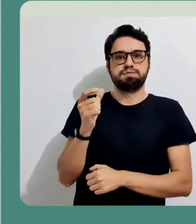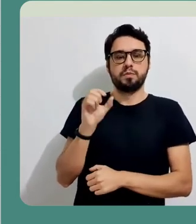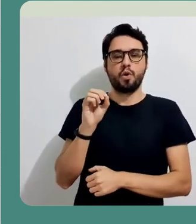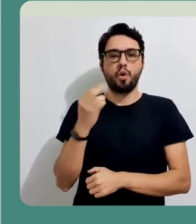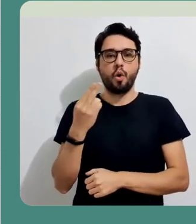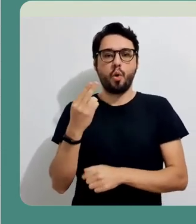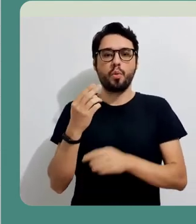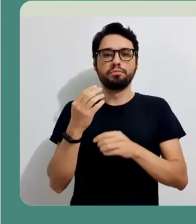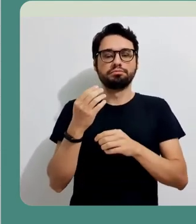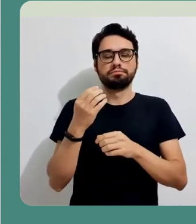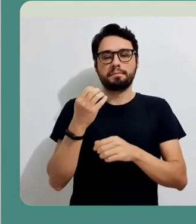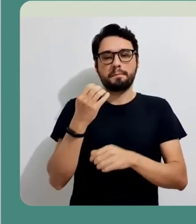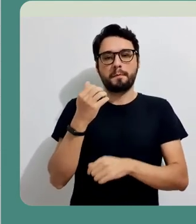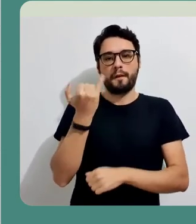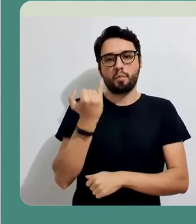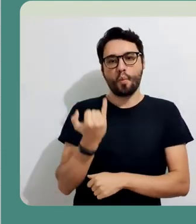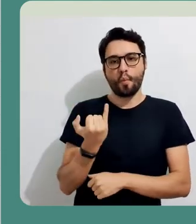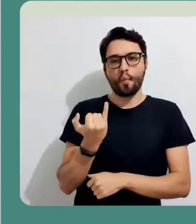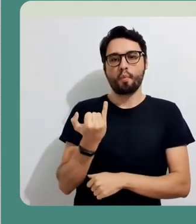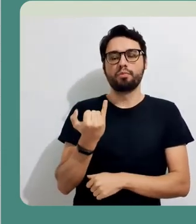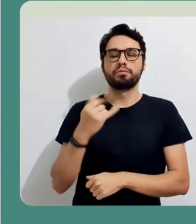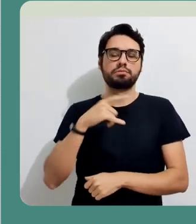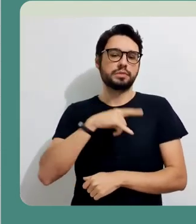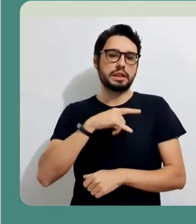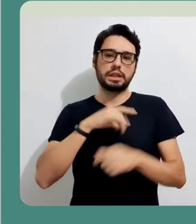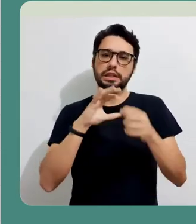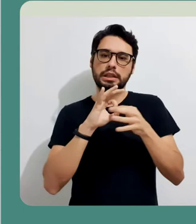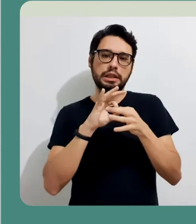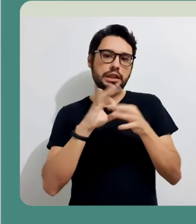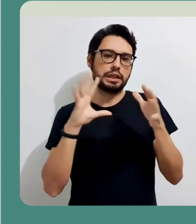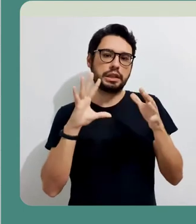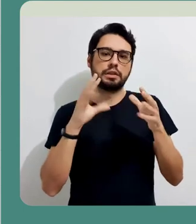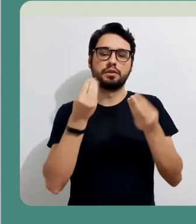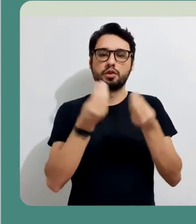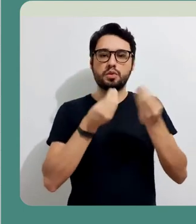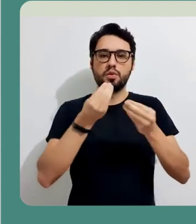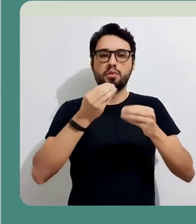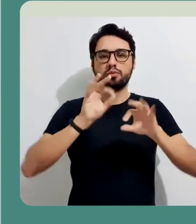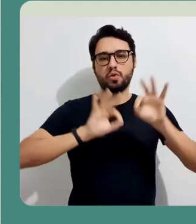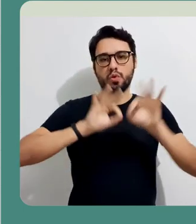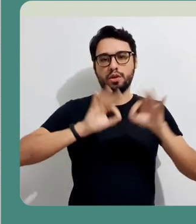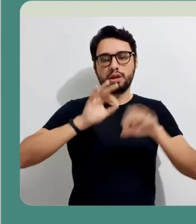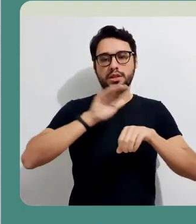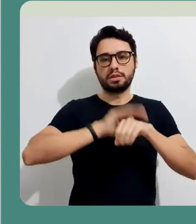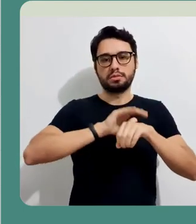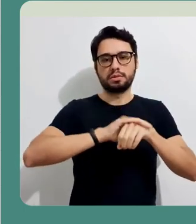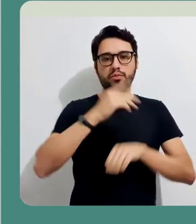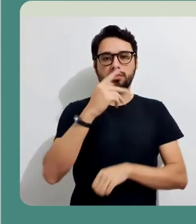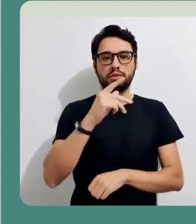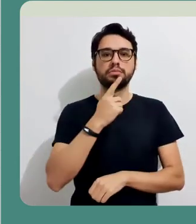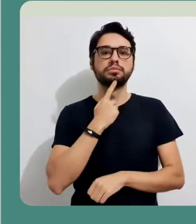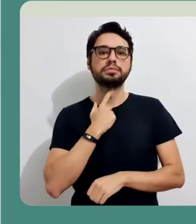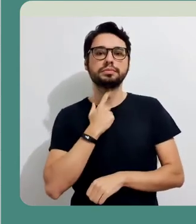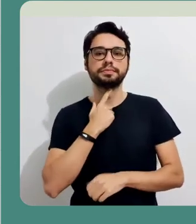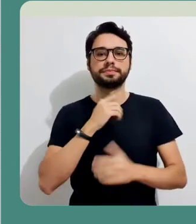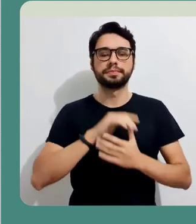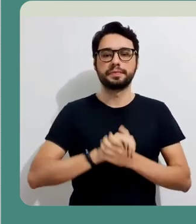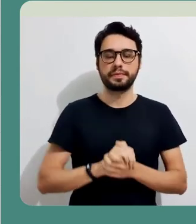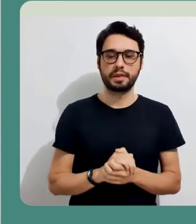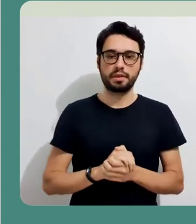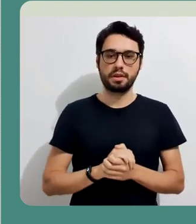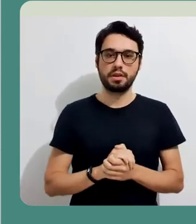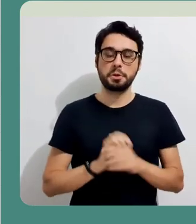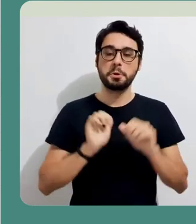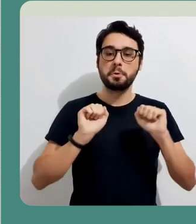e também de espessura da linha então eu posso trabalhar com ali um pouco mais grossa eu posso trabalhar com ali um pouco